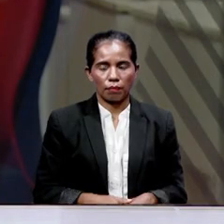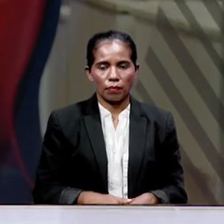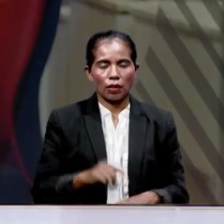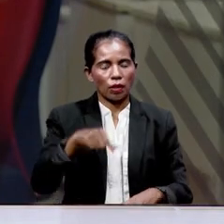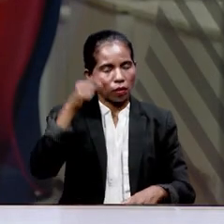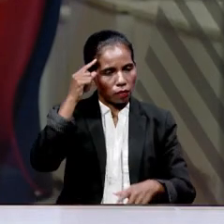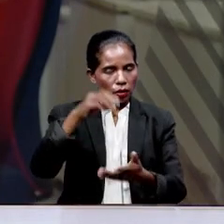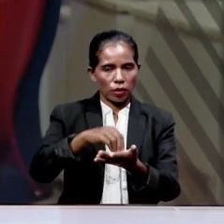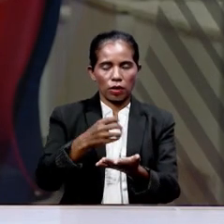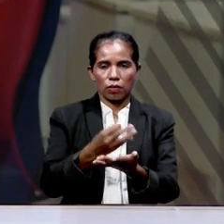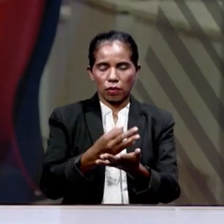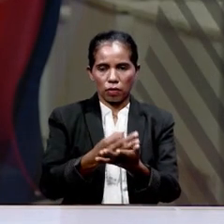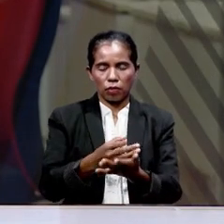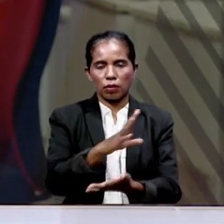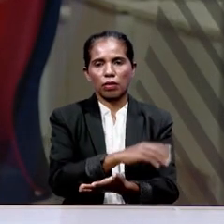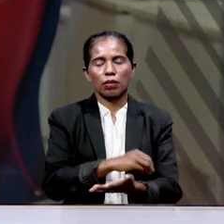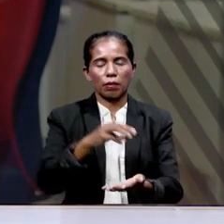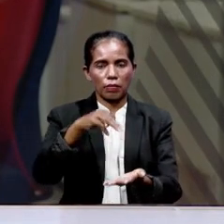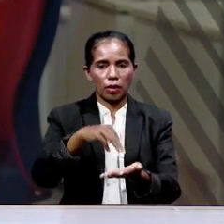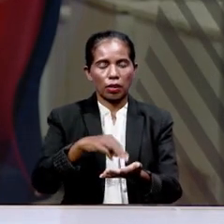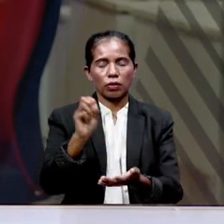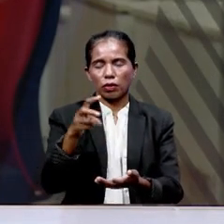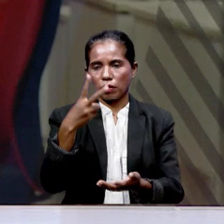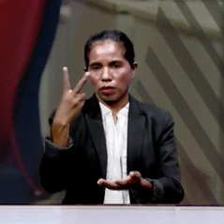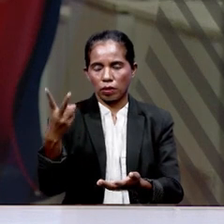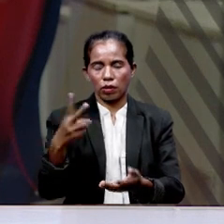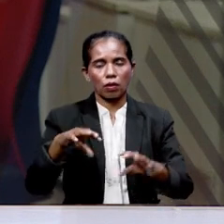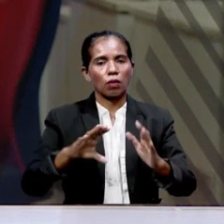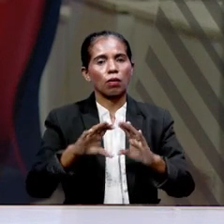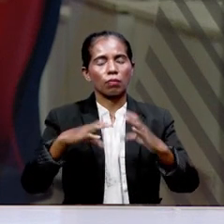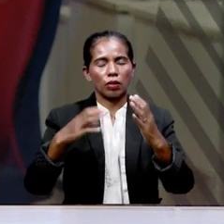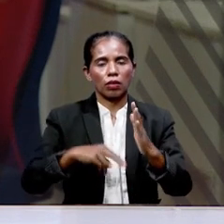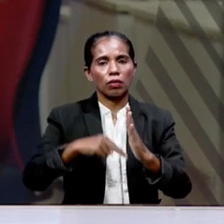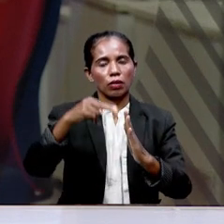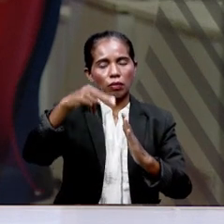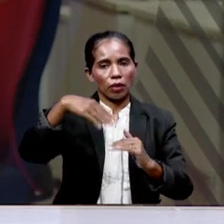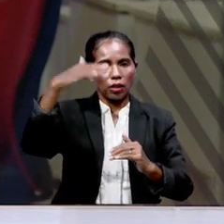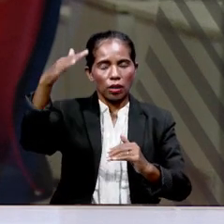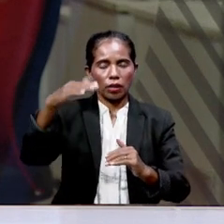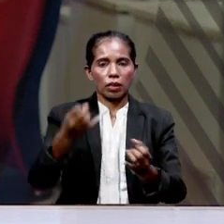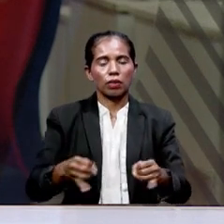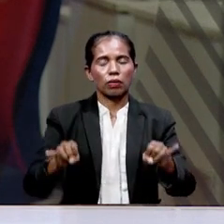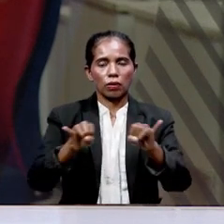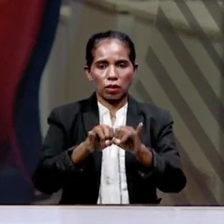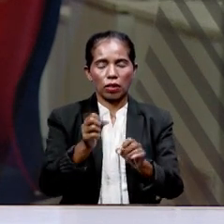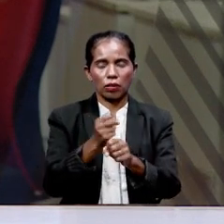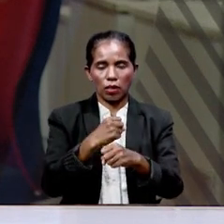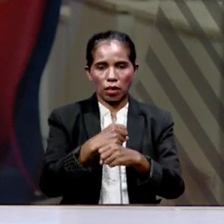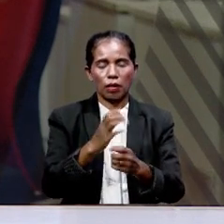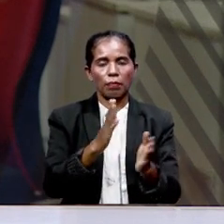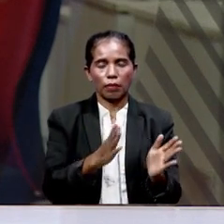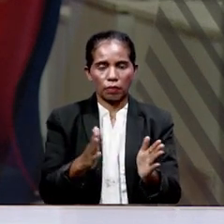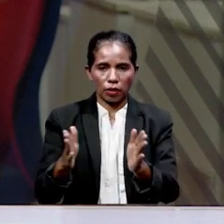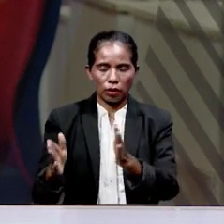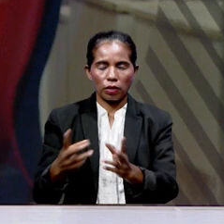Governo aloca 100 dólar americano, 1 milhão de soles em rua, para a comissão alto nível institucional, onde rala preparação para visita